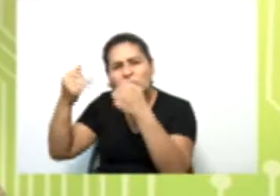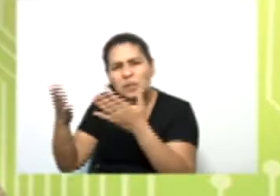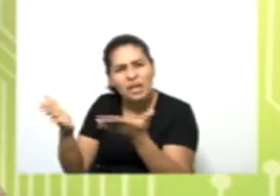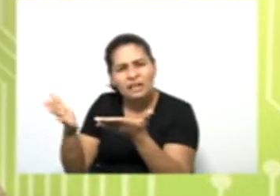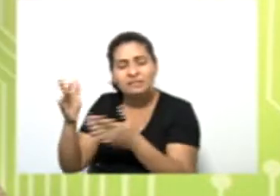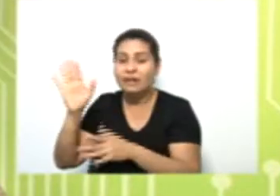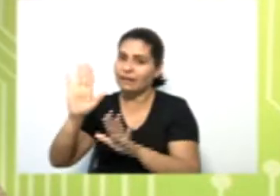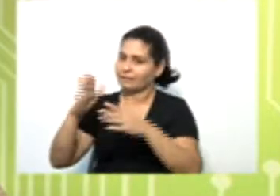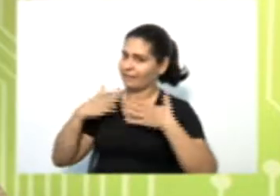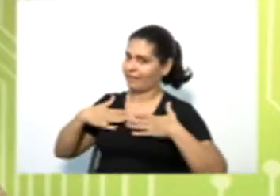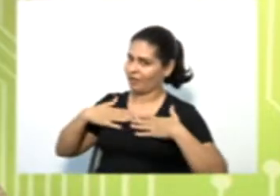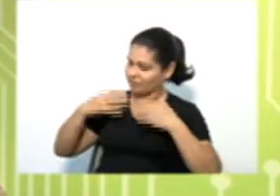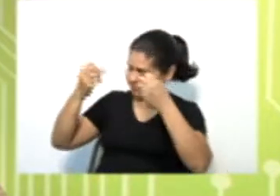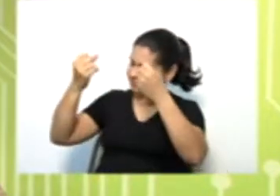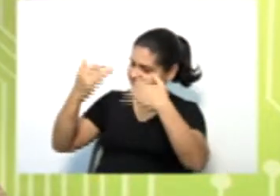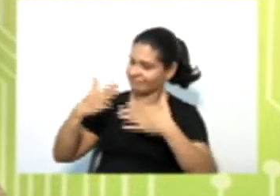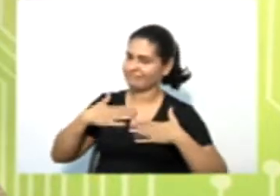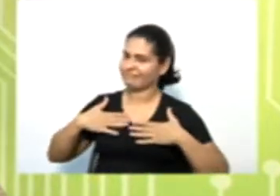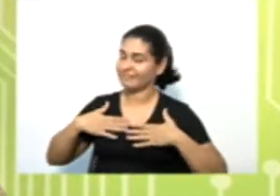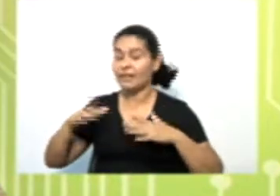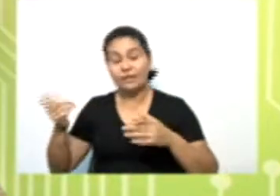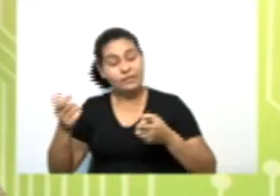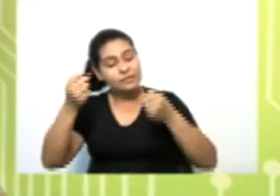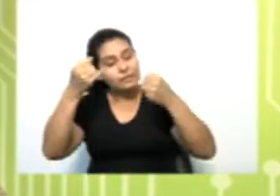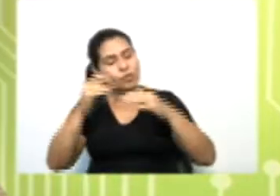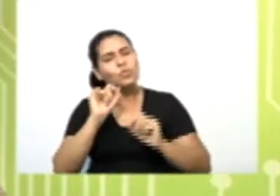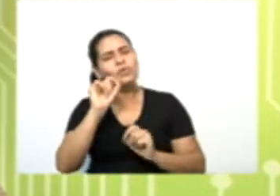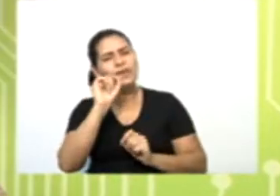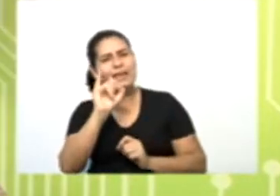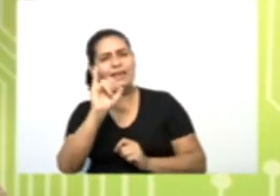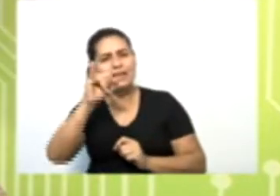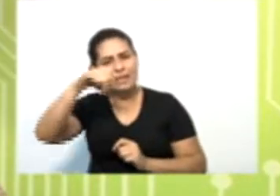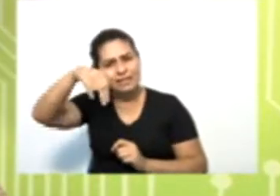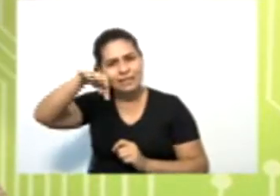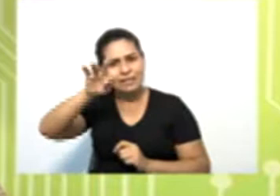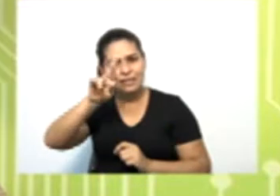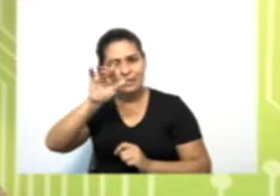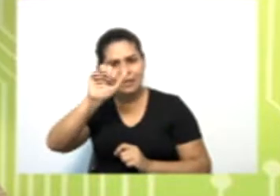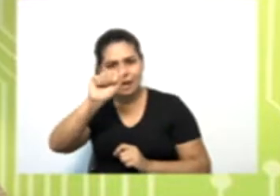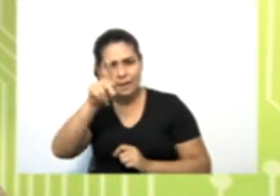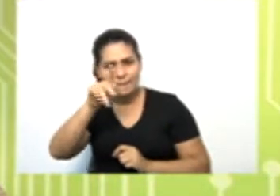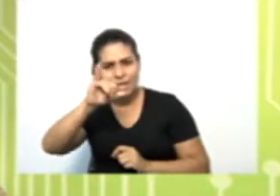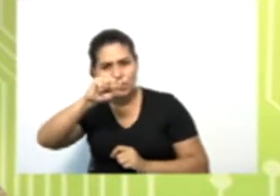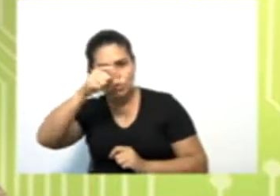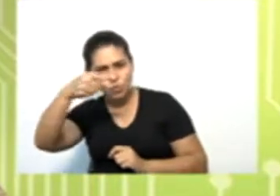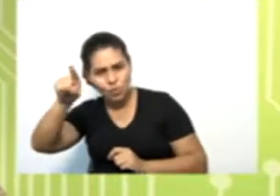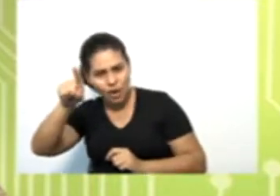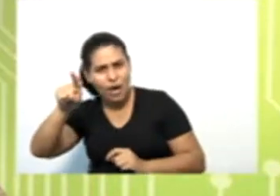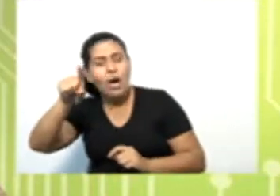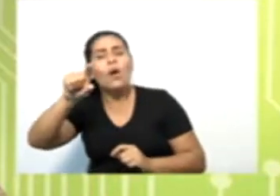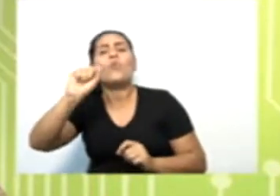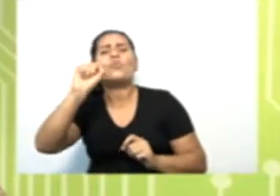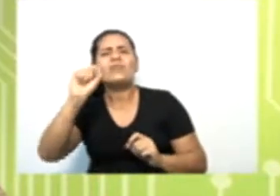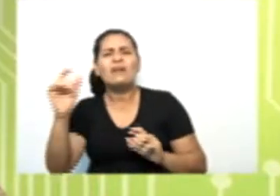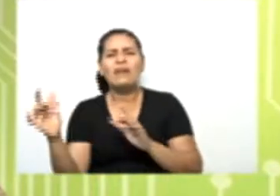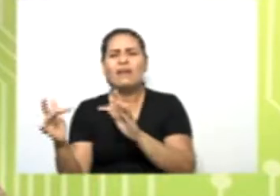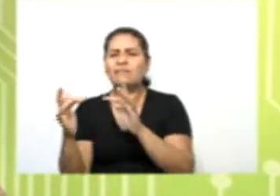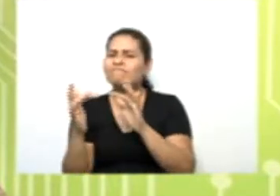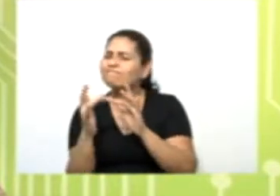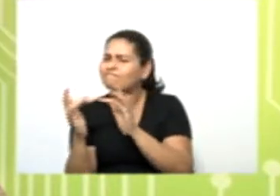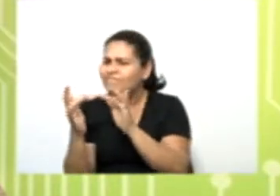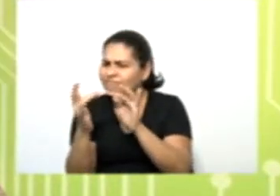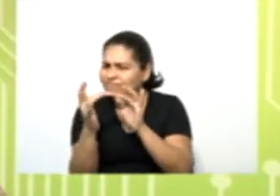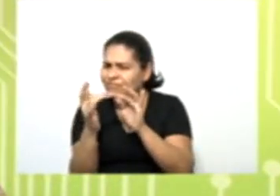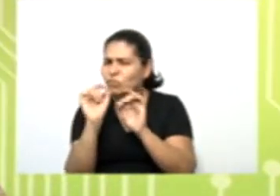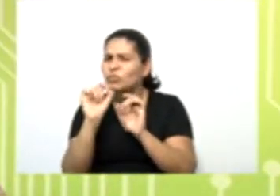chegar lá, tá prestando atenção, né? Que bom. Então, olha só o que é o intrapessoal, o relacionamento